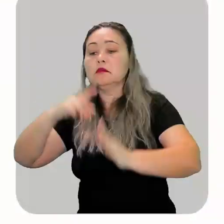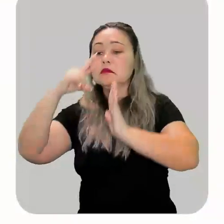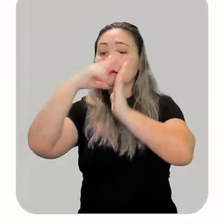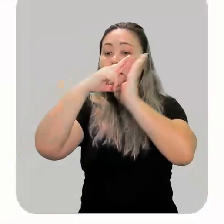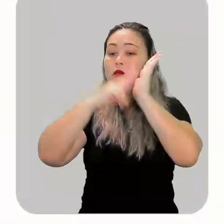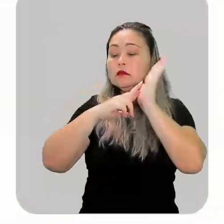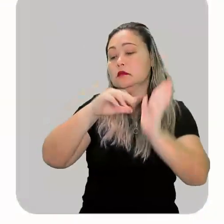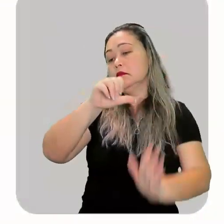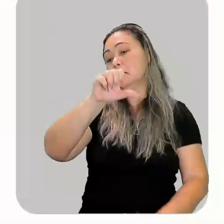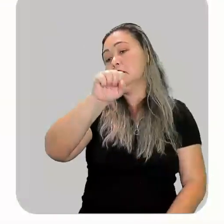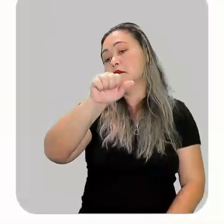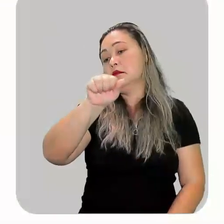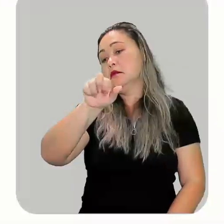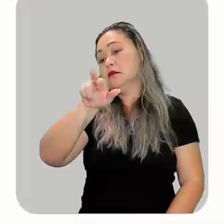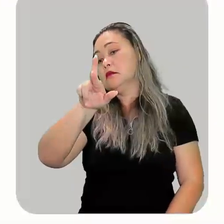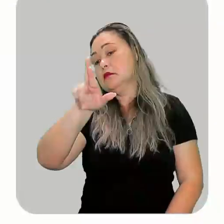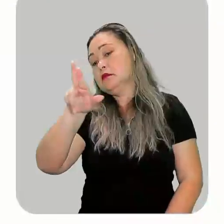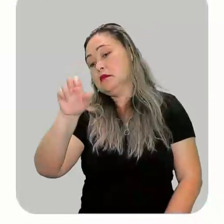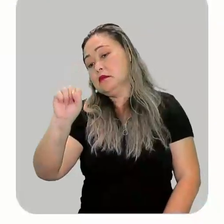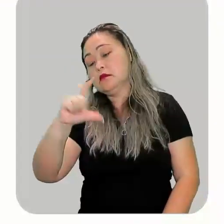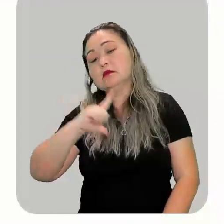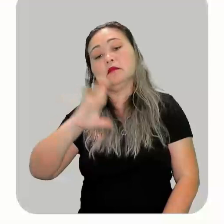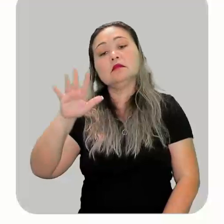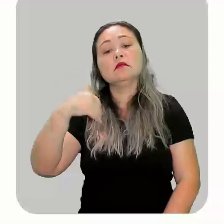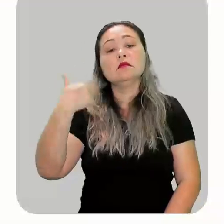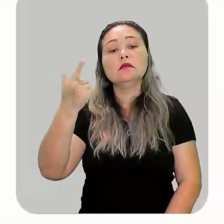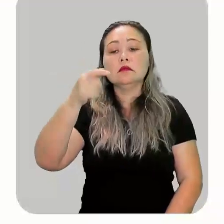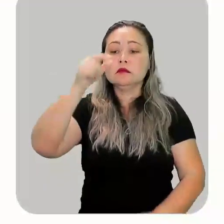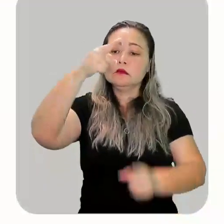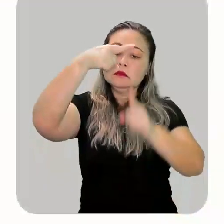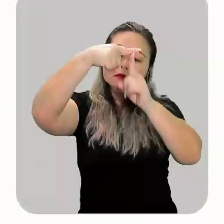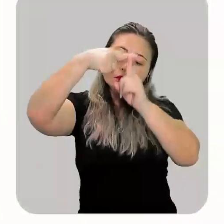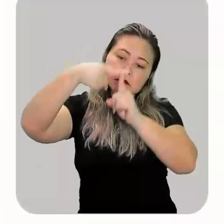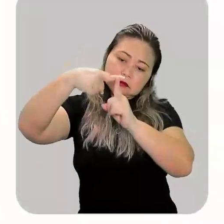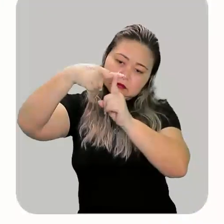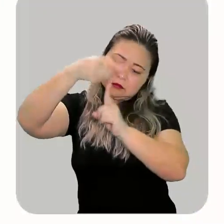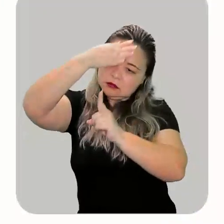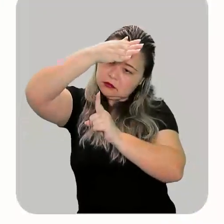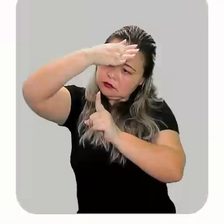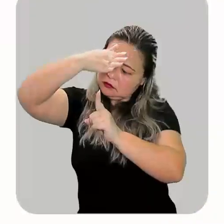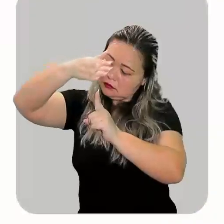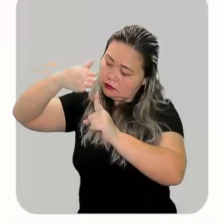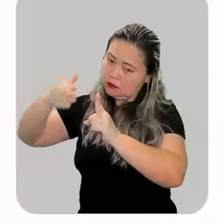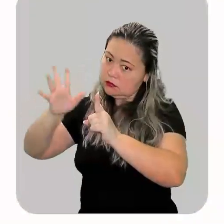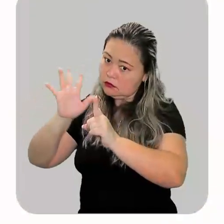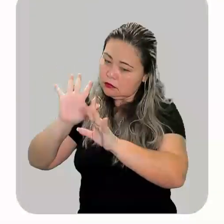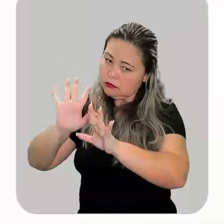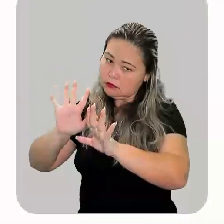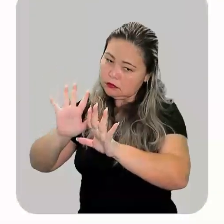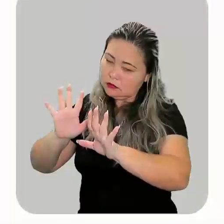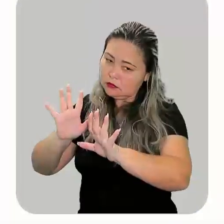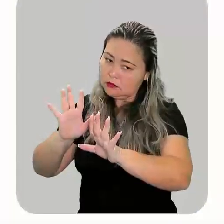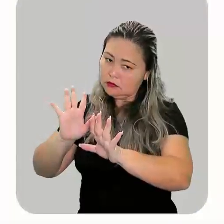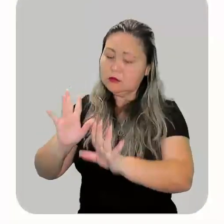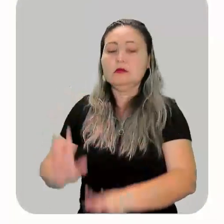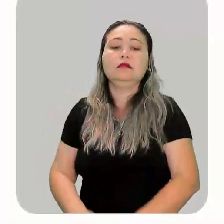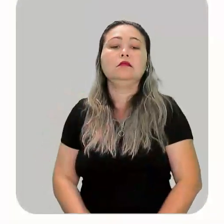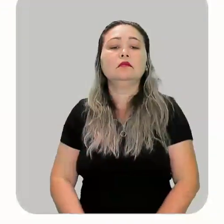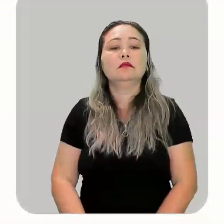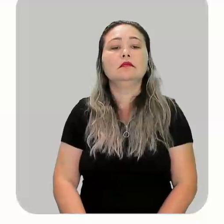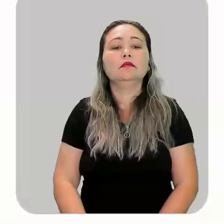né? E vamos a multiplicar as diagonais. Oh, peraí um pouquinho, que a professora pegou errado